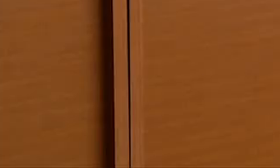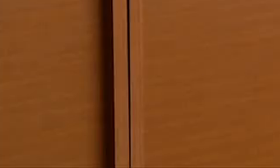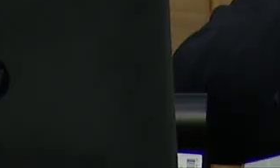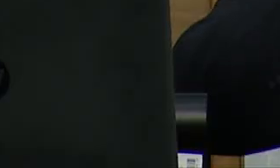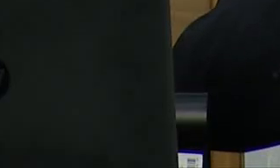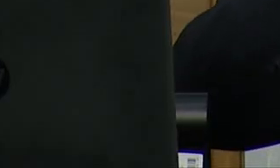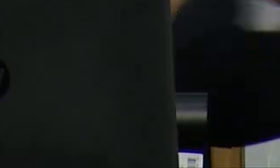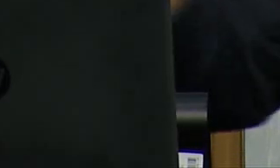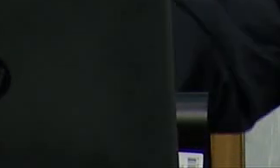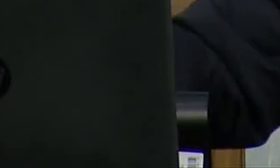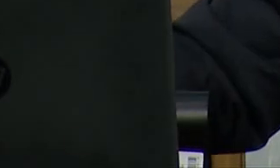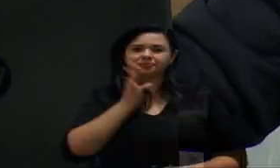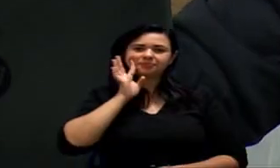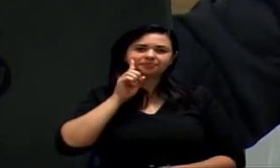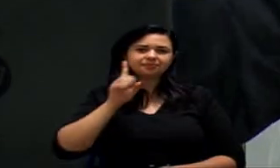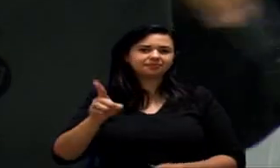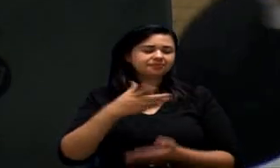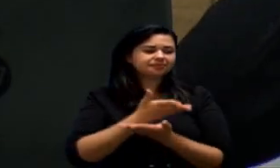Bom dia a todos.